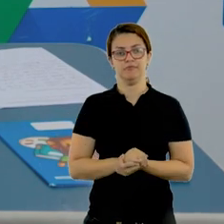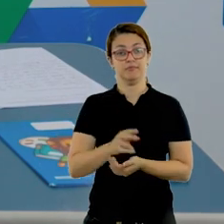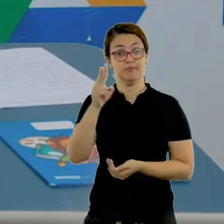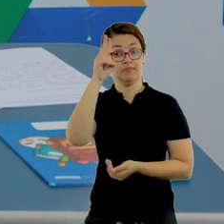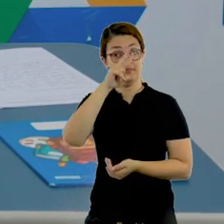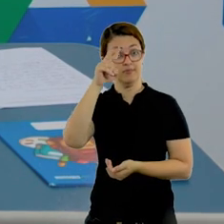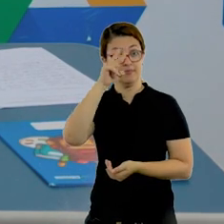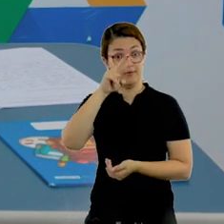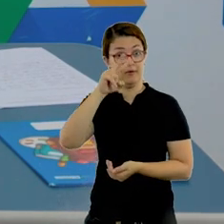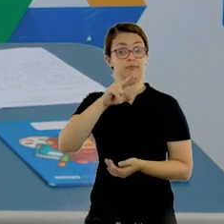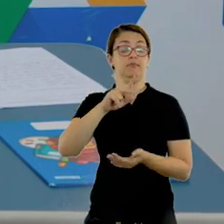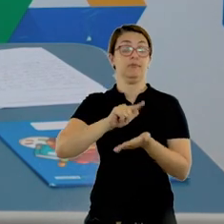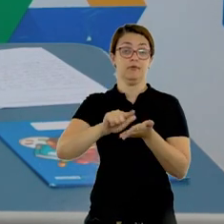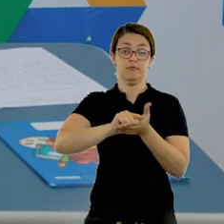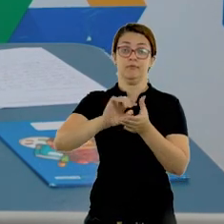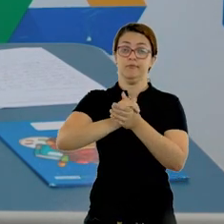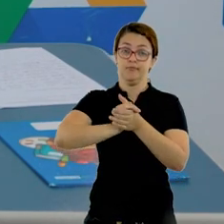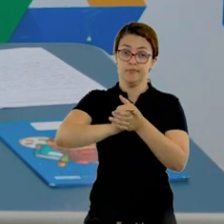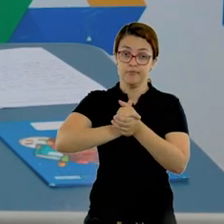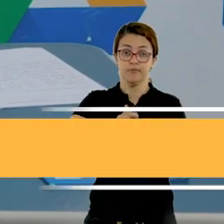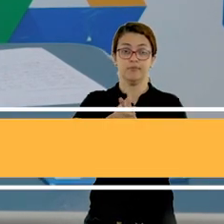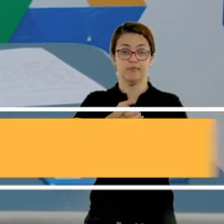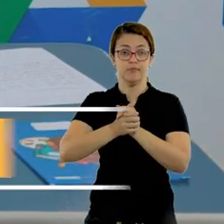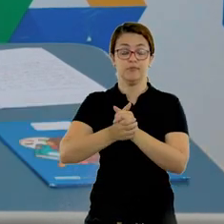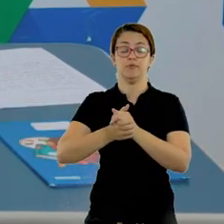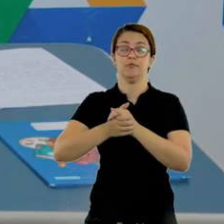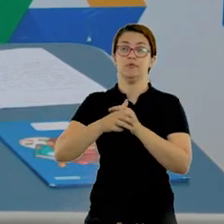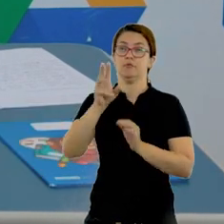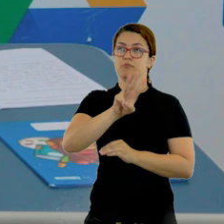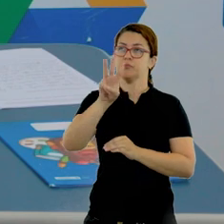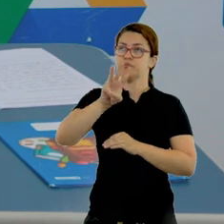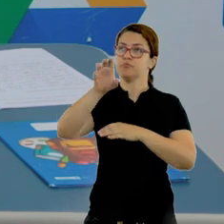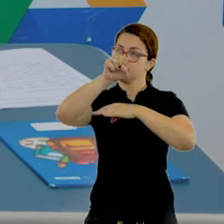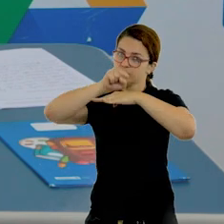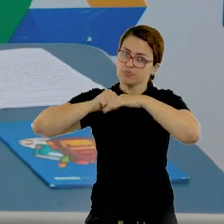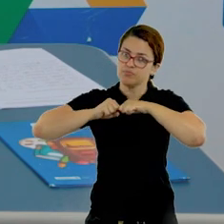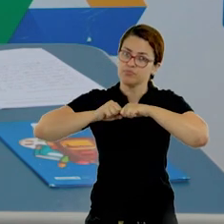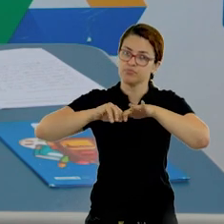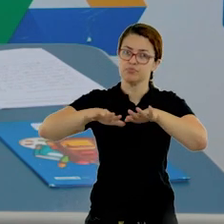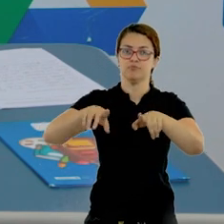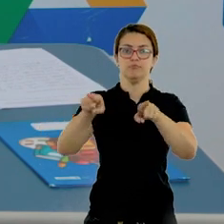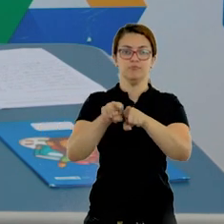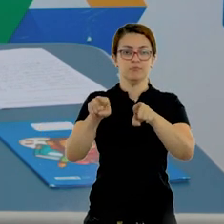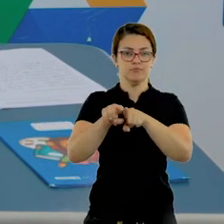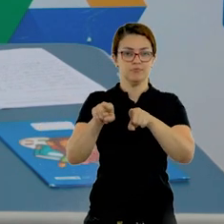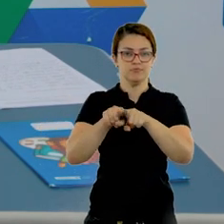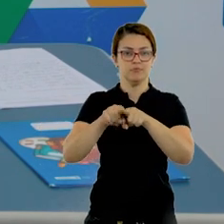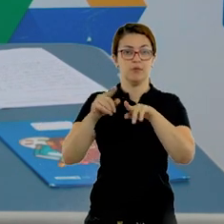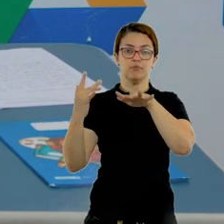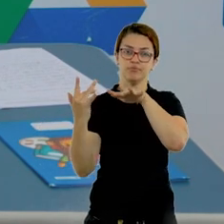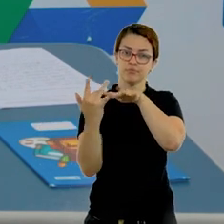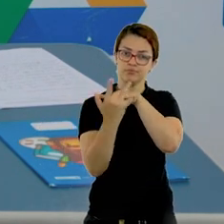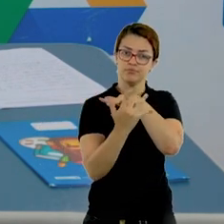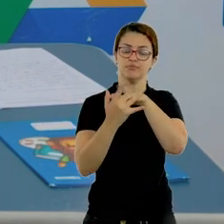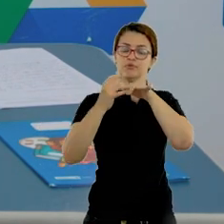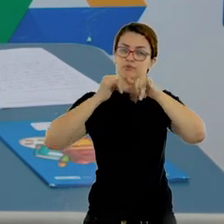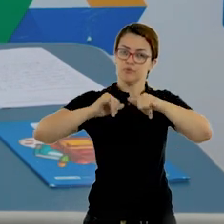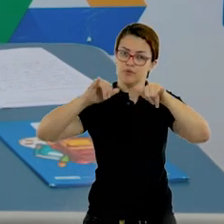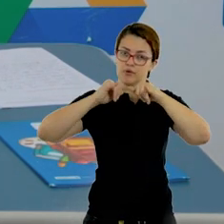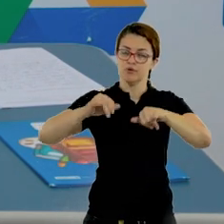ok? Então, ó, lembra aí de manter as mãos limpinhas, tá? Compartilhem o nosso link usando